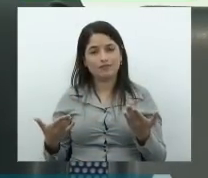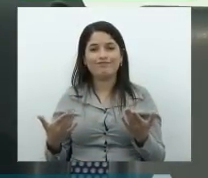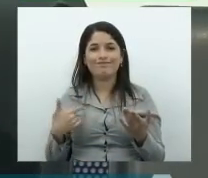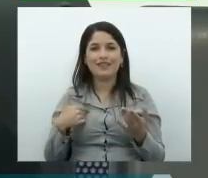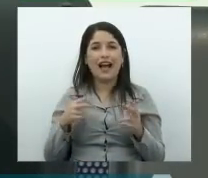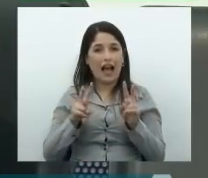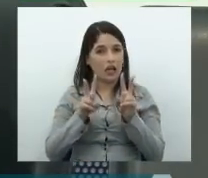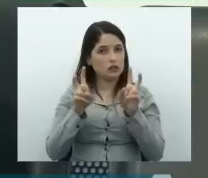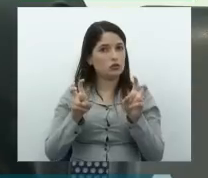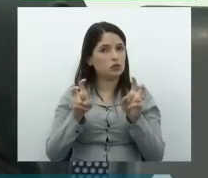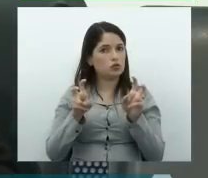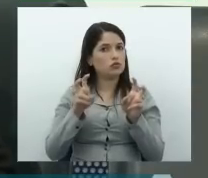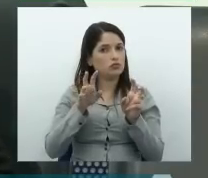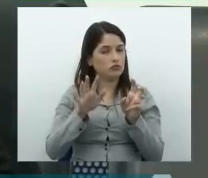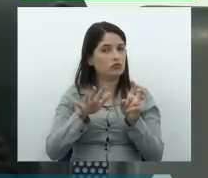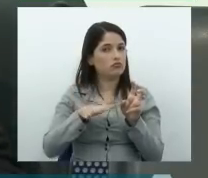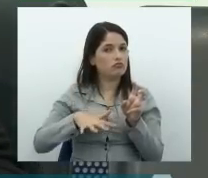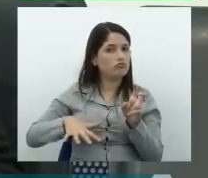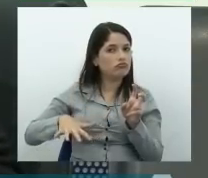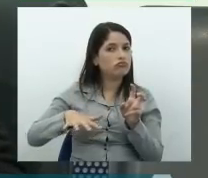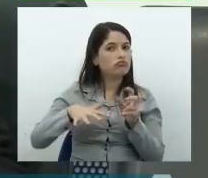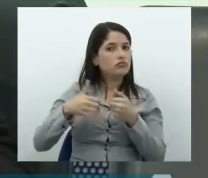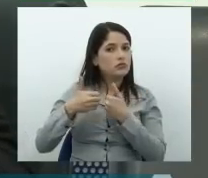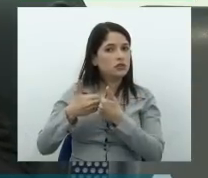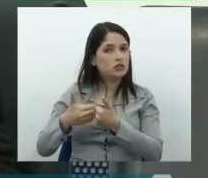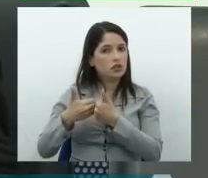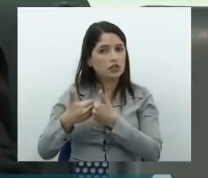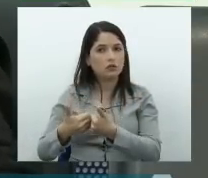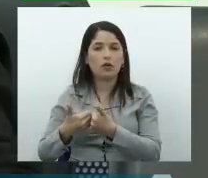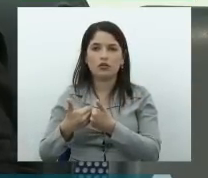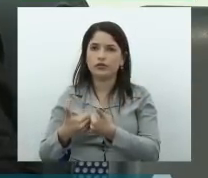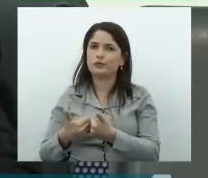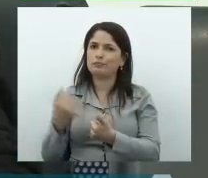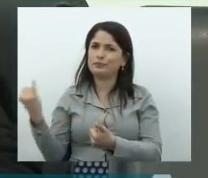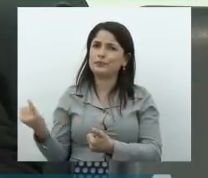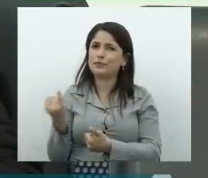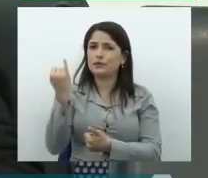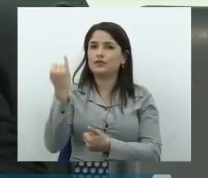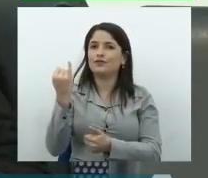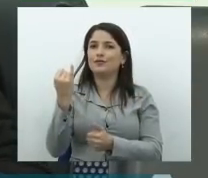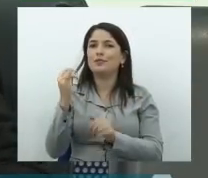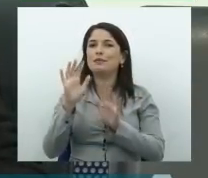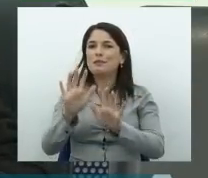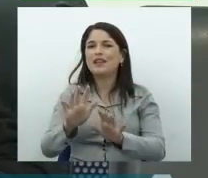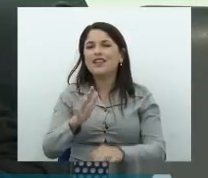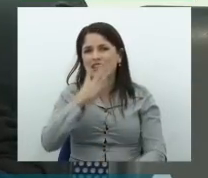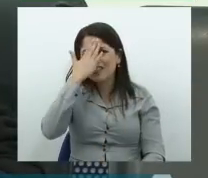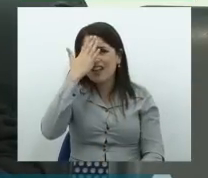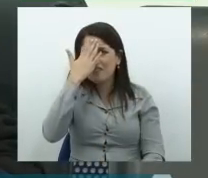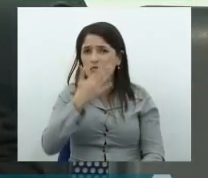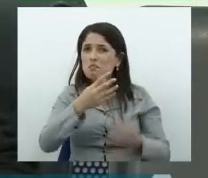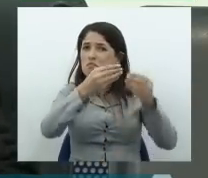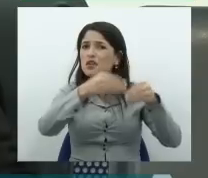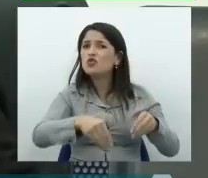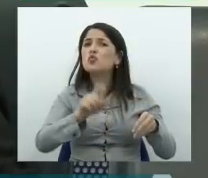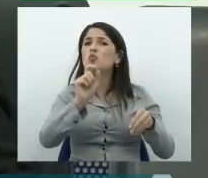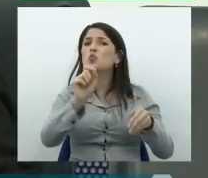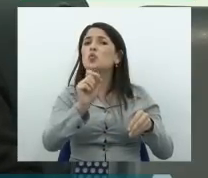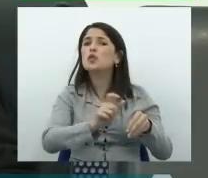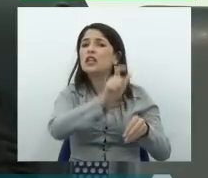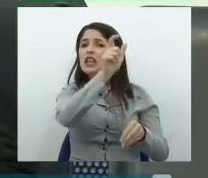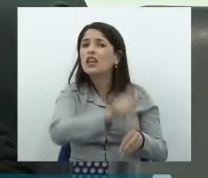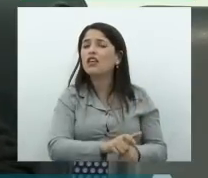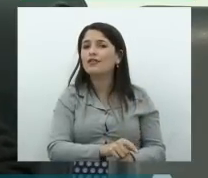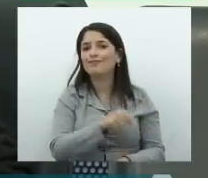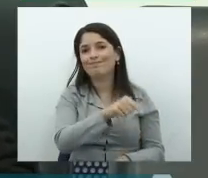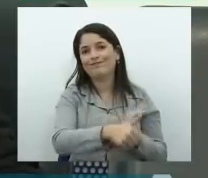importante. Outras questões também são importantes. O fato que a vítima sempre é o trabalhador. A vítima sempre é a classe operária. A vítima sempre